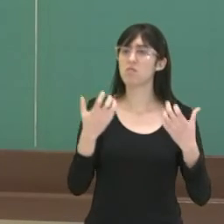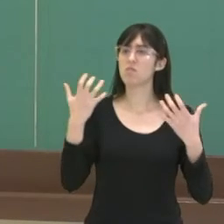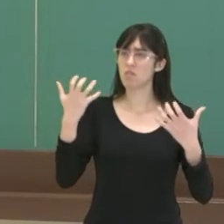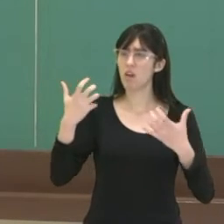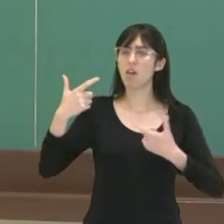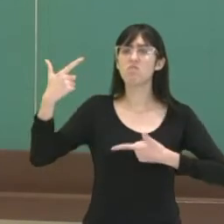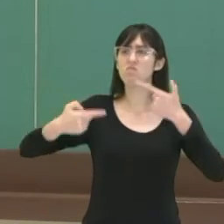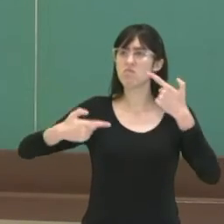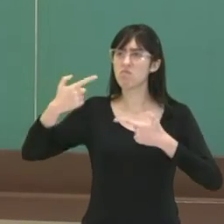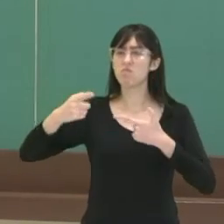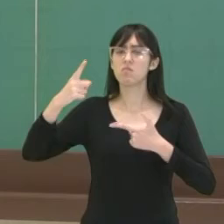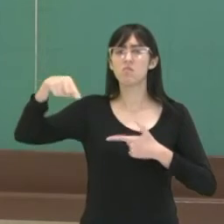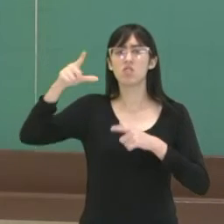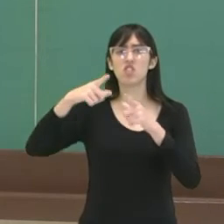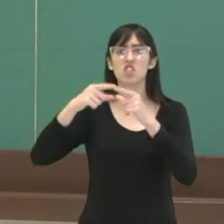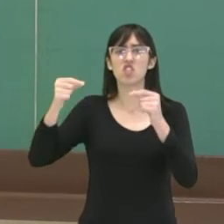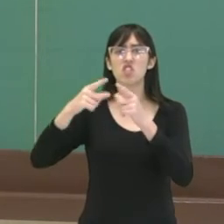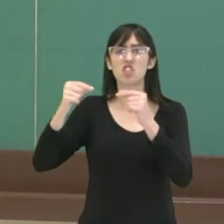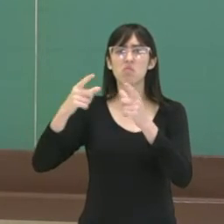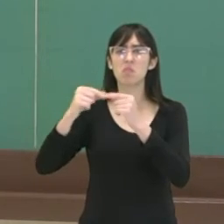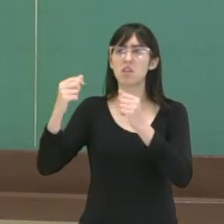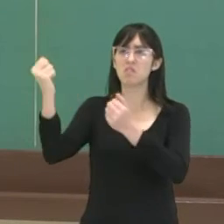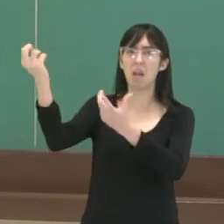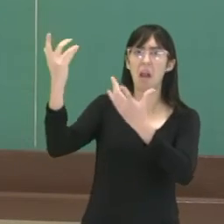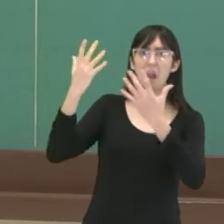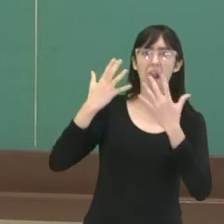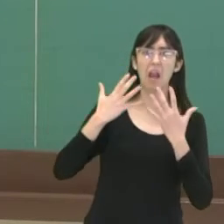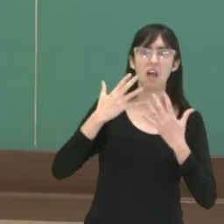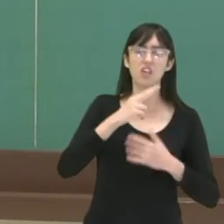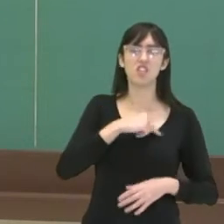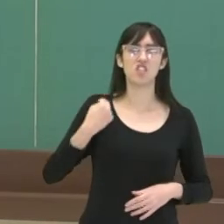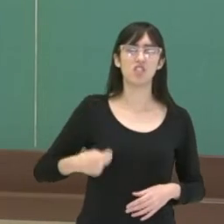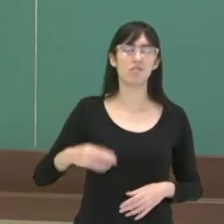o território chinês durante a Segunda Guerra Mundial. A